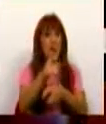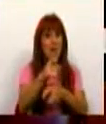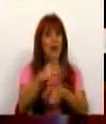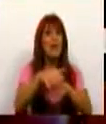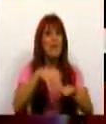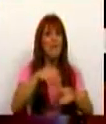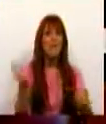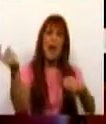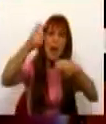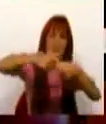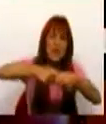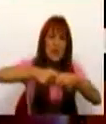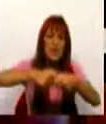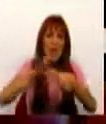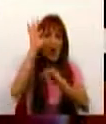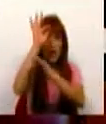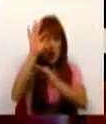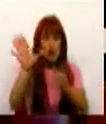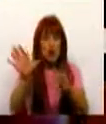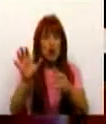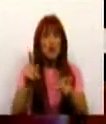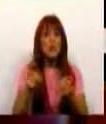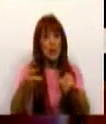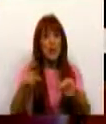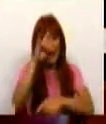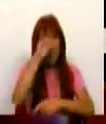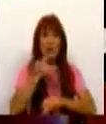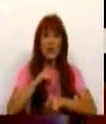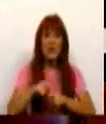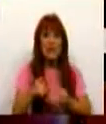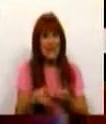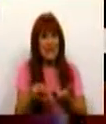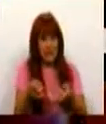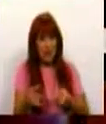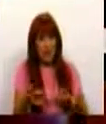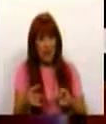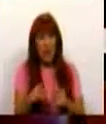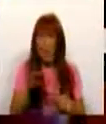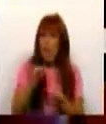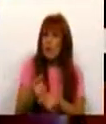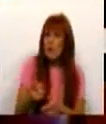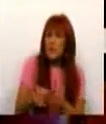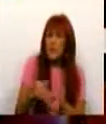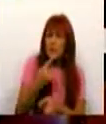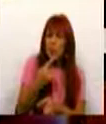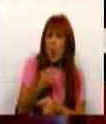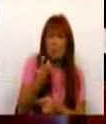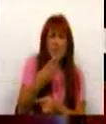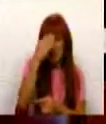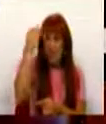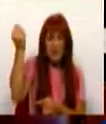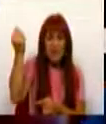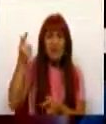ser feitos em parceria com as juntas de freguesia e, portanto, relembrar essa necessidade também e uma outra necessidade que muitas vezes é